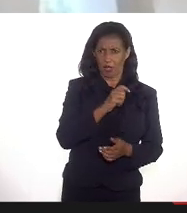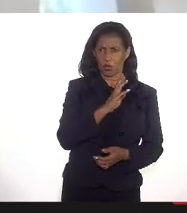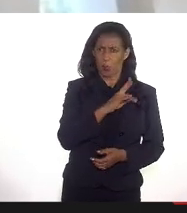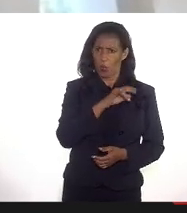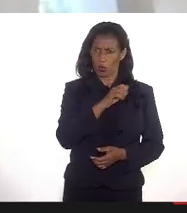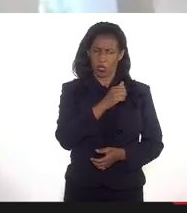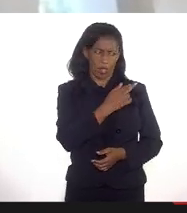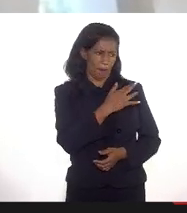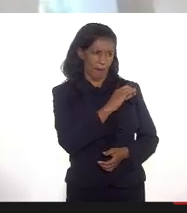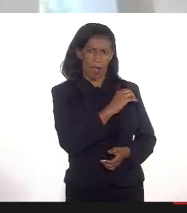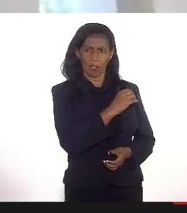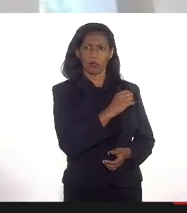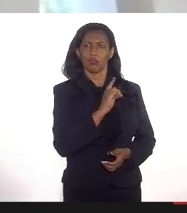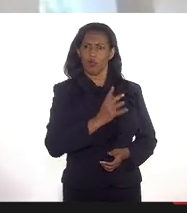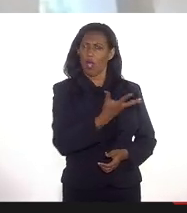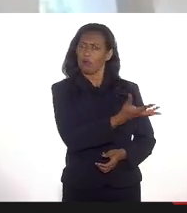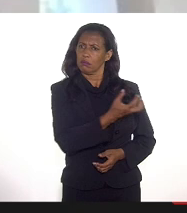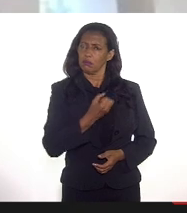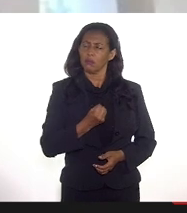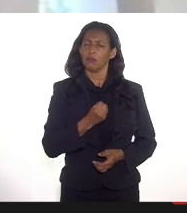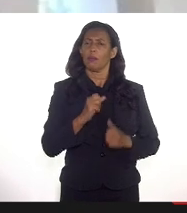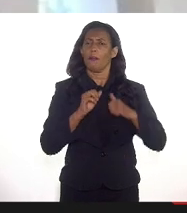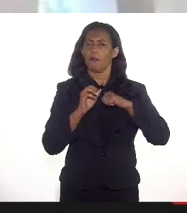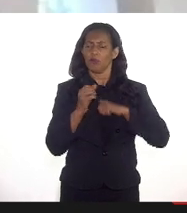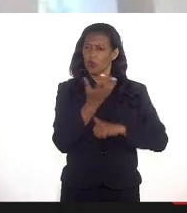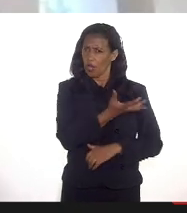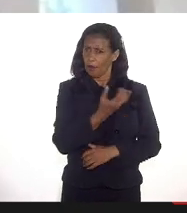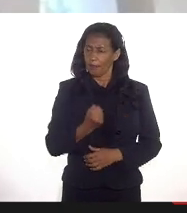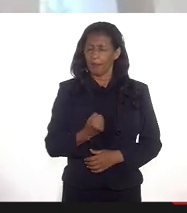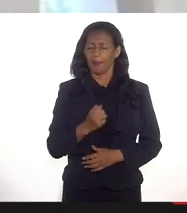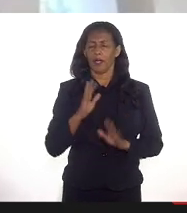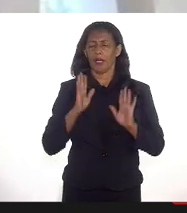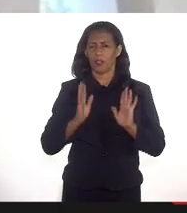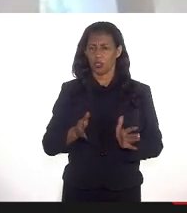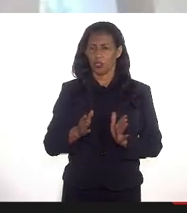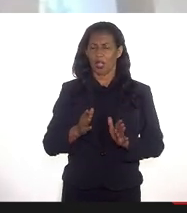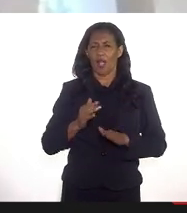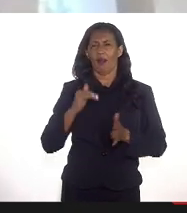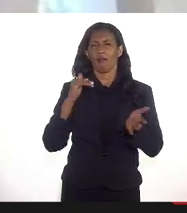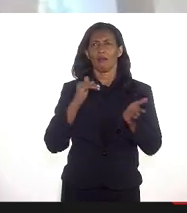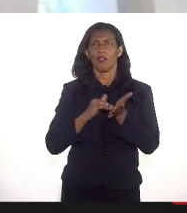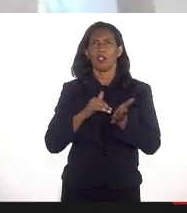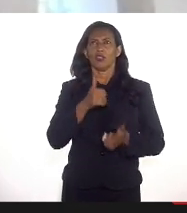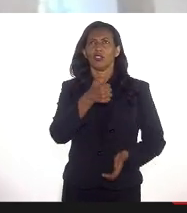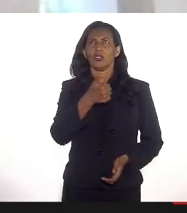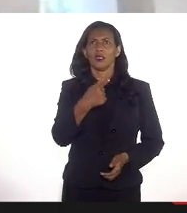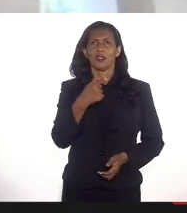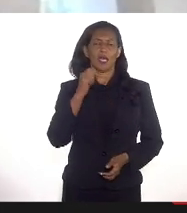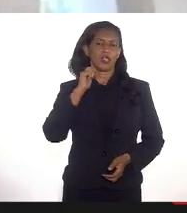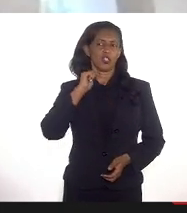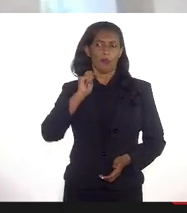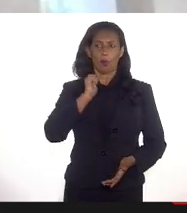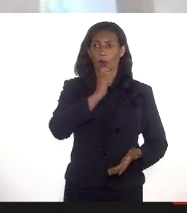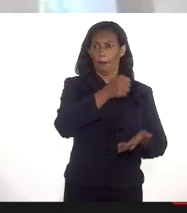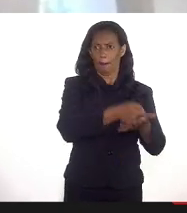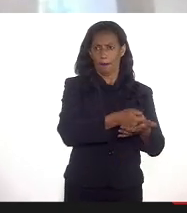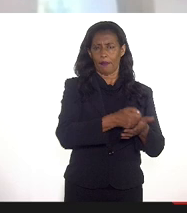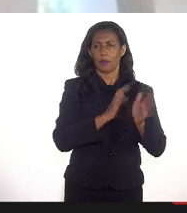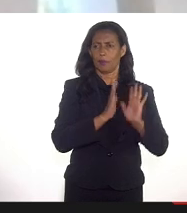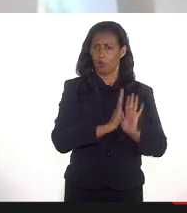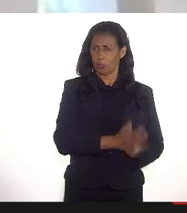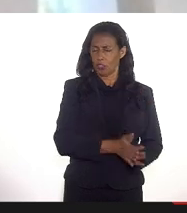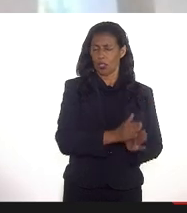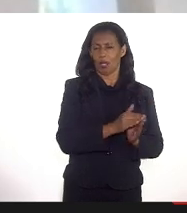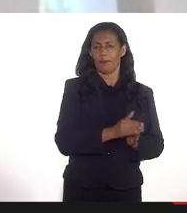março receberam na programação de desembolso do Estado, nós enviamos a PD para o dia 17 de abril. Né? Então, eles receberam,